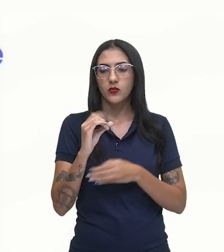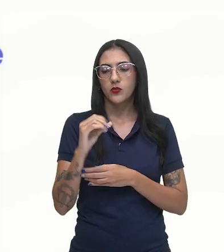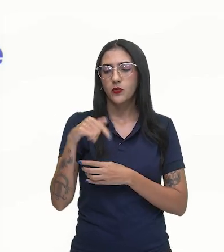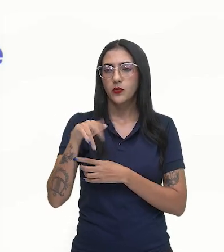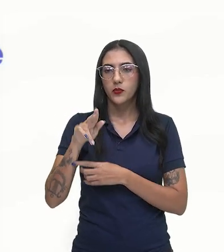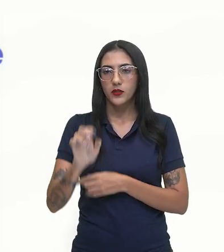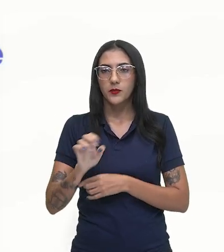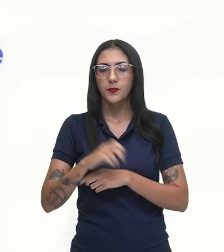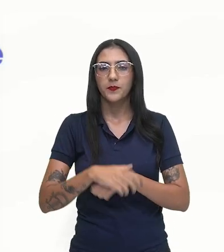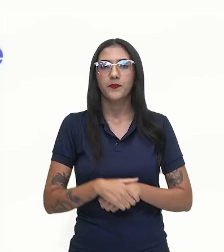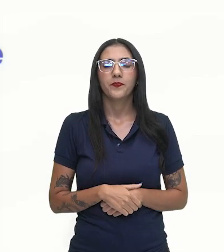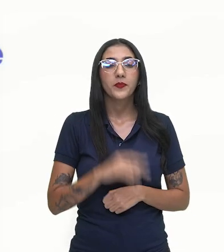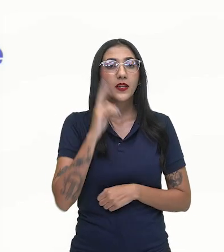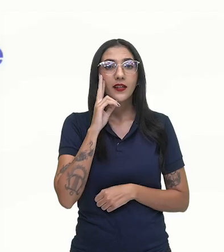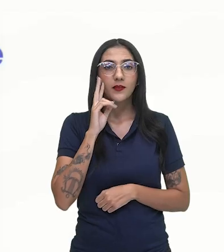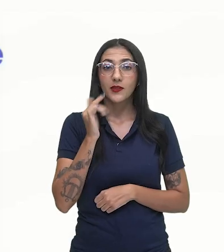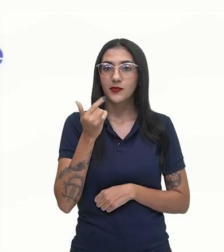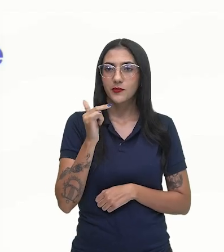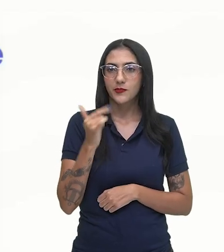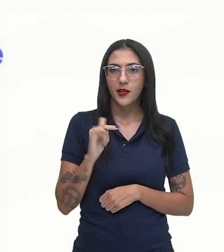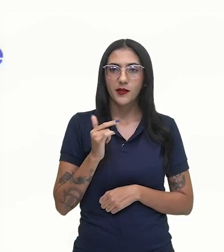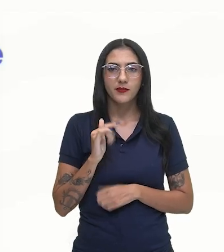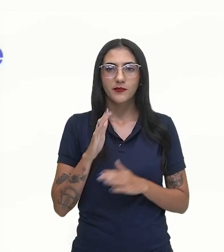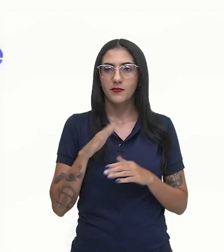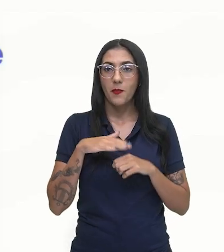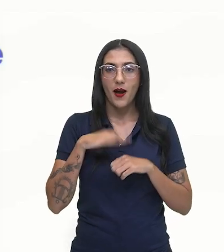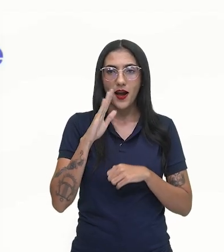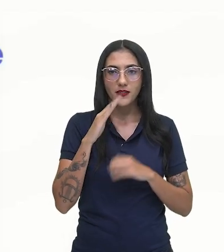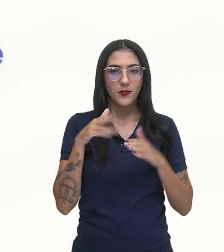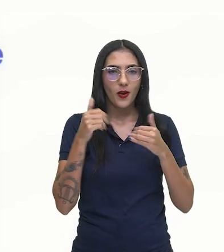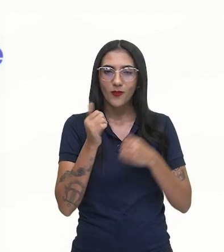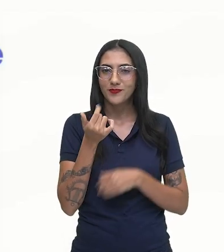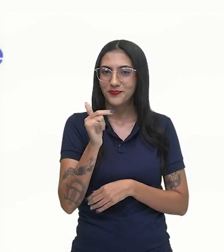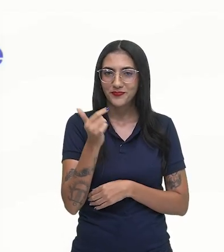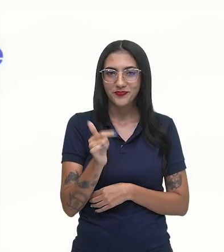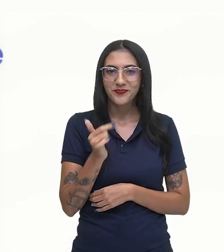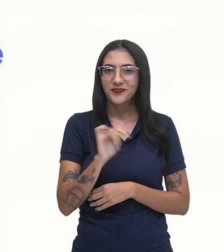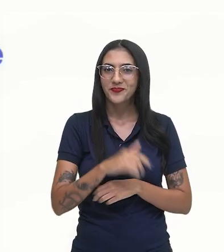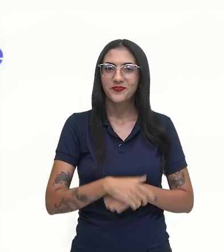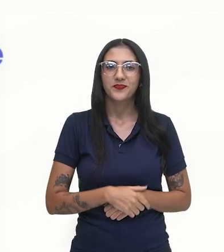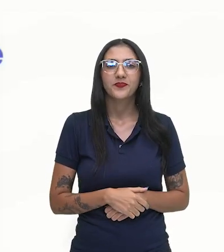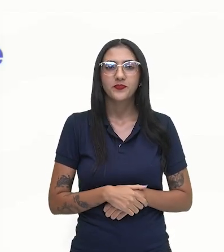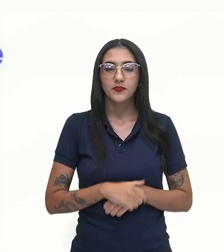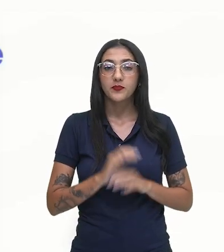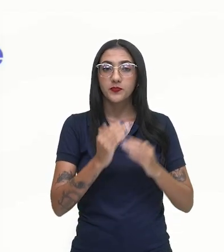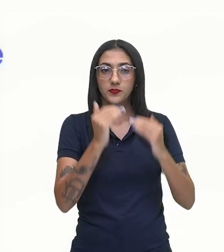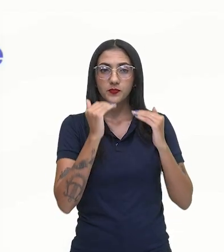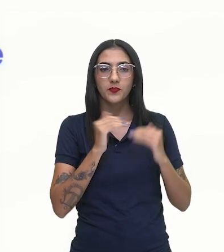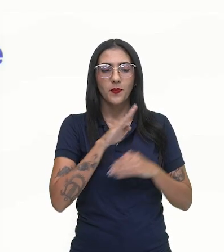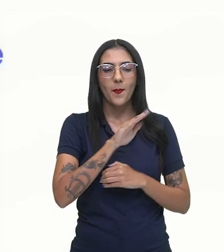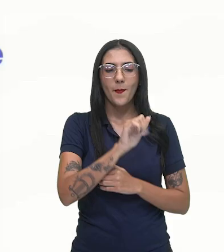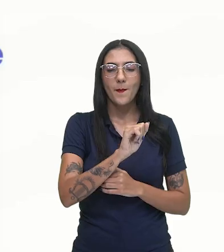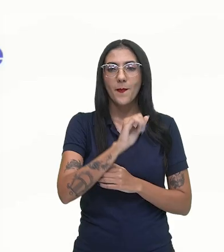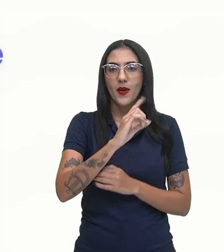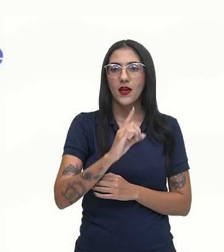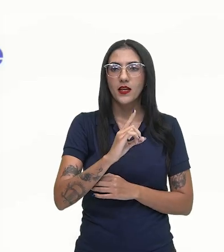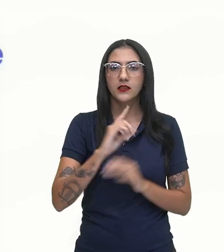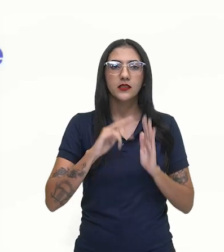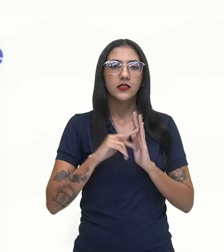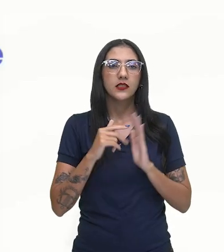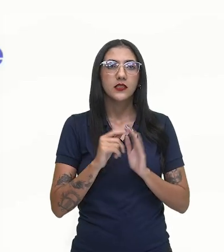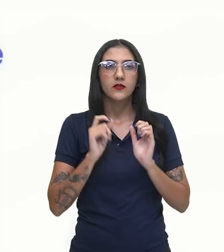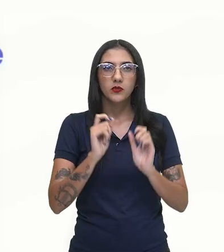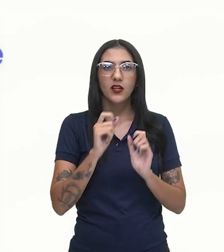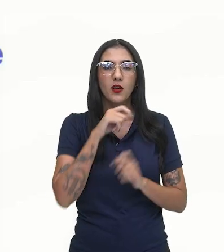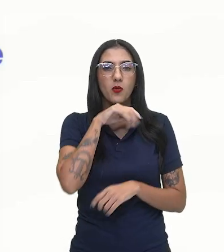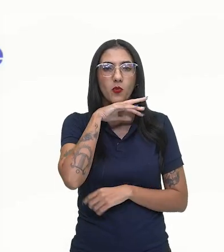que. Lembra que não existe mais melhor, ok? Por favor. Bad é ruim,